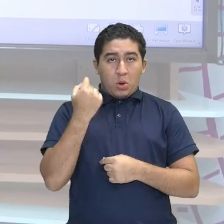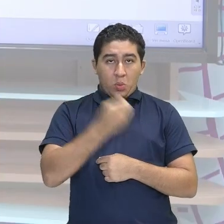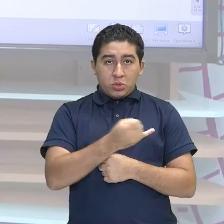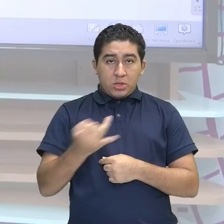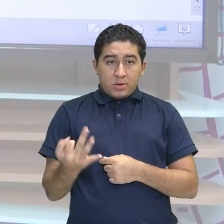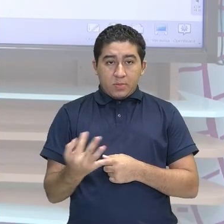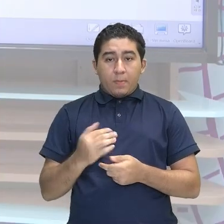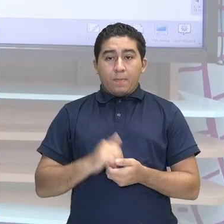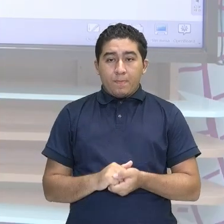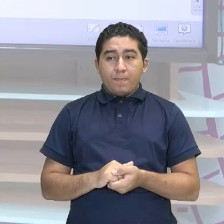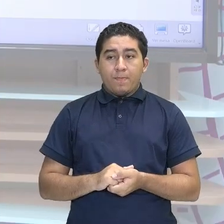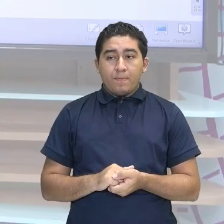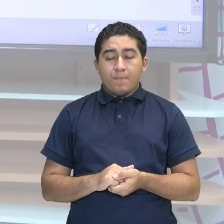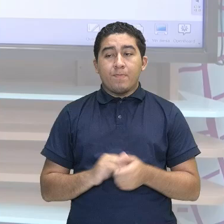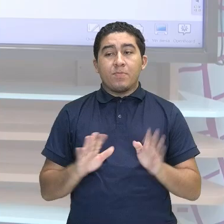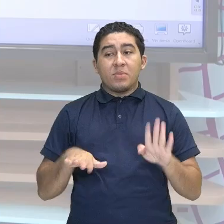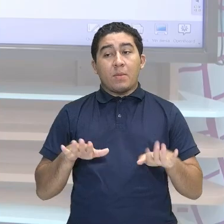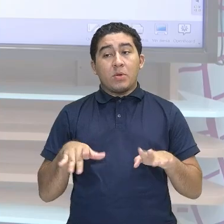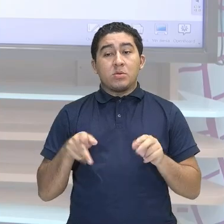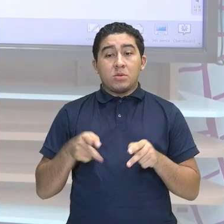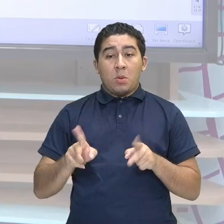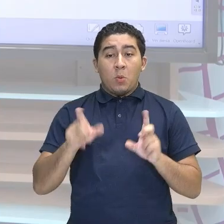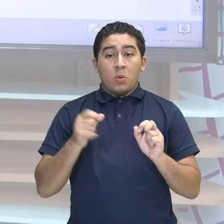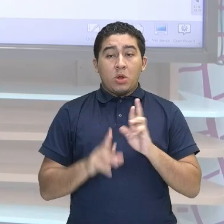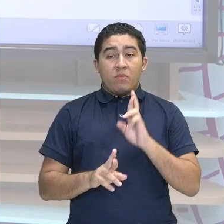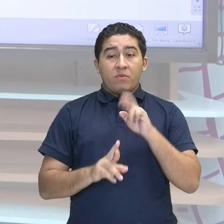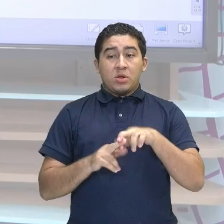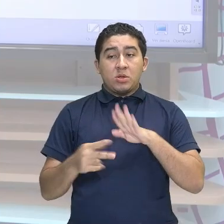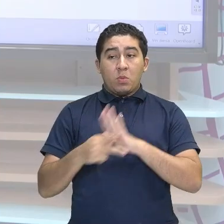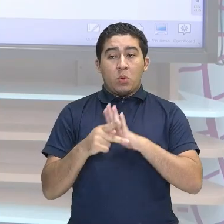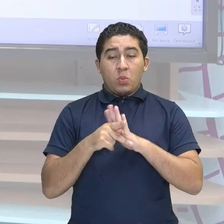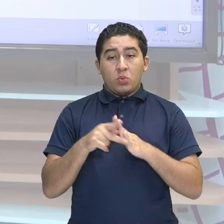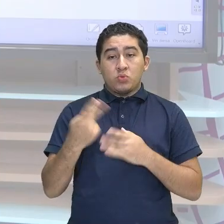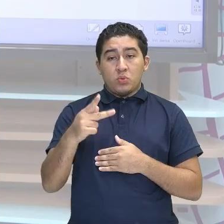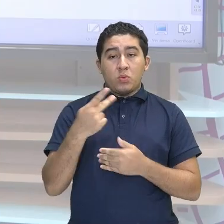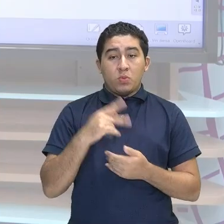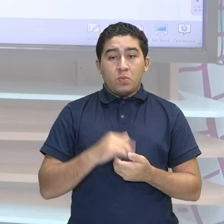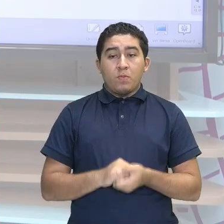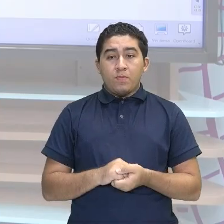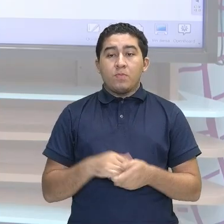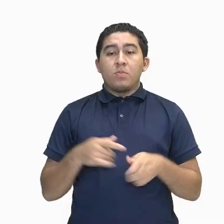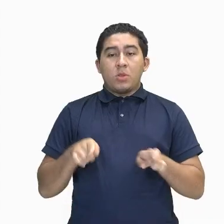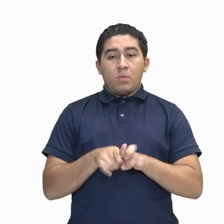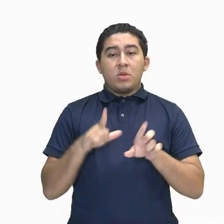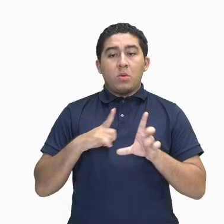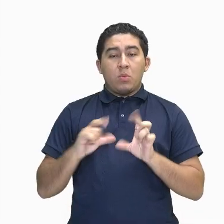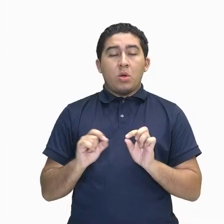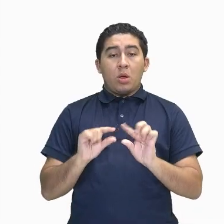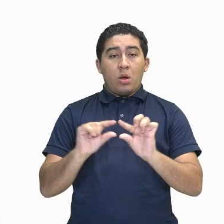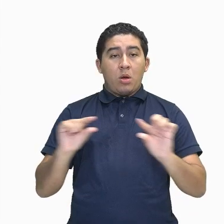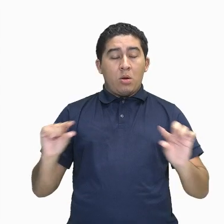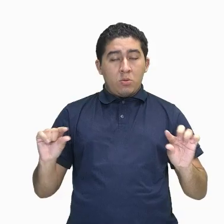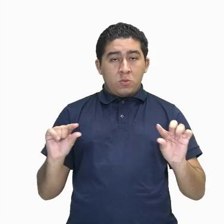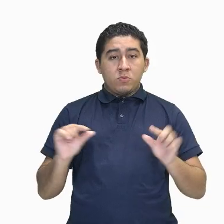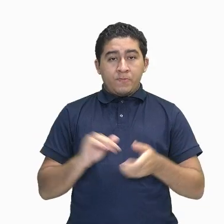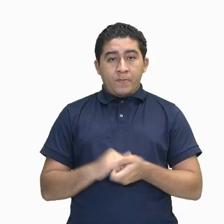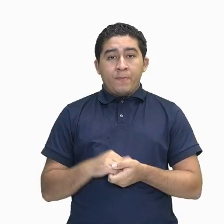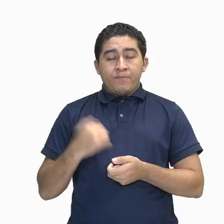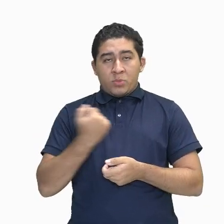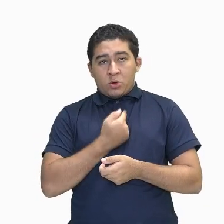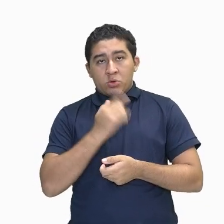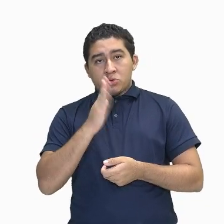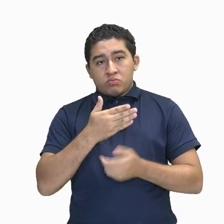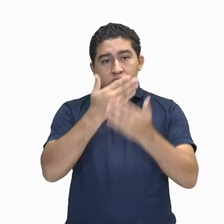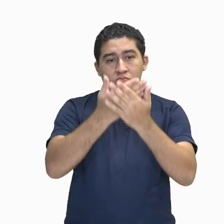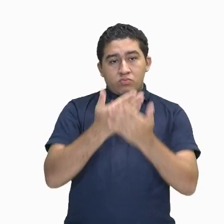bom? Então, dependendo sempre do seu ponto de referência. E aí nós temos as coordenadas geográficas, né? Vimos os paralelos, vimos